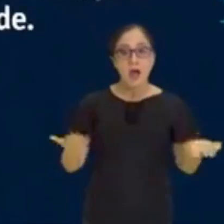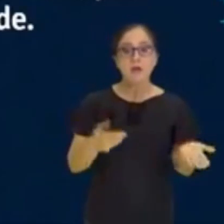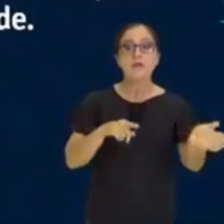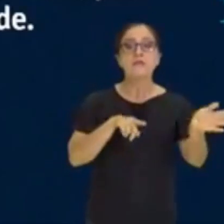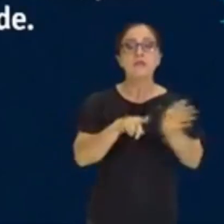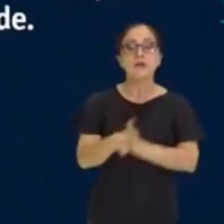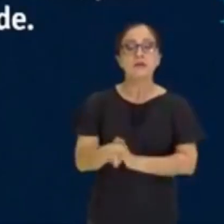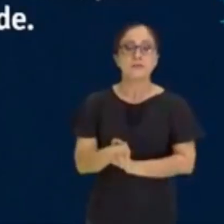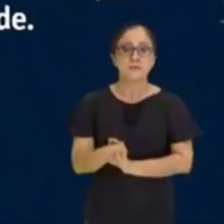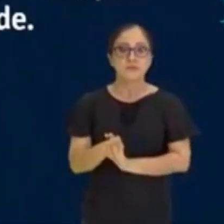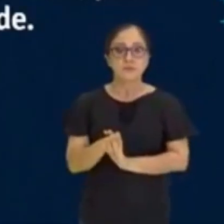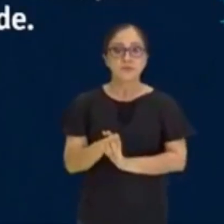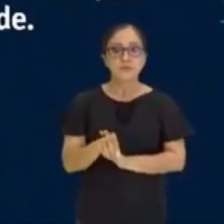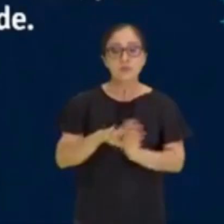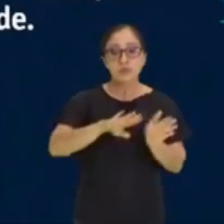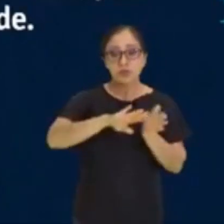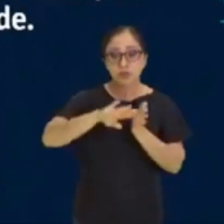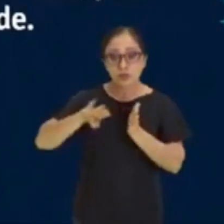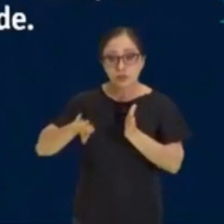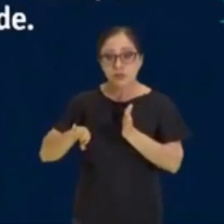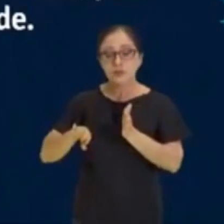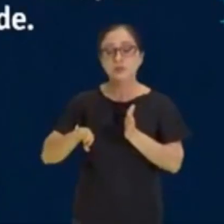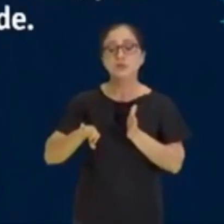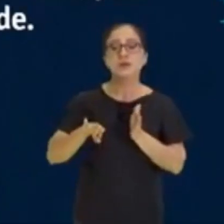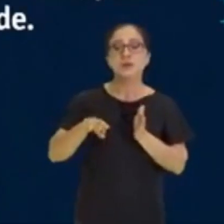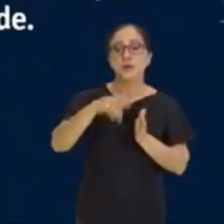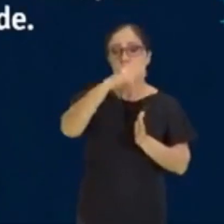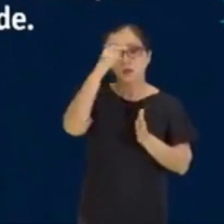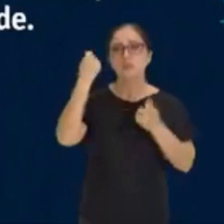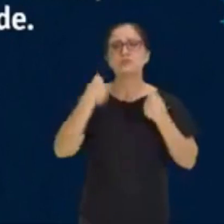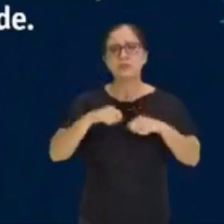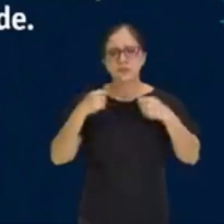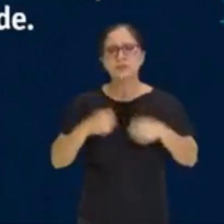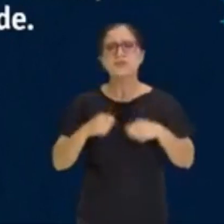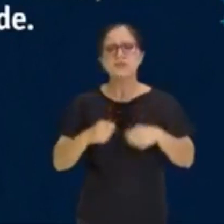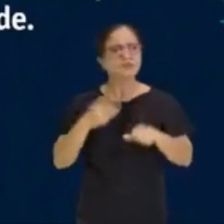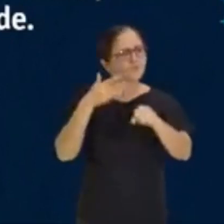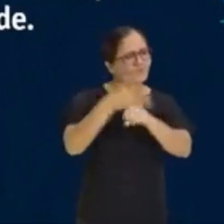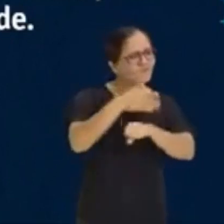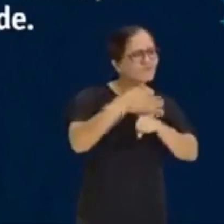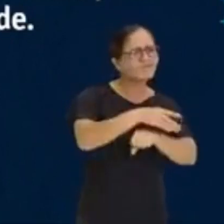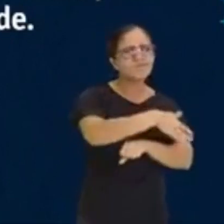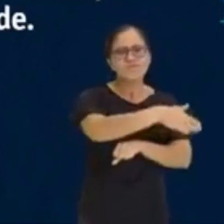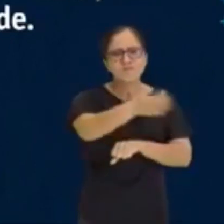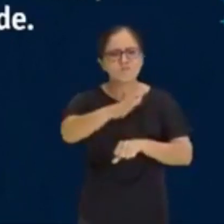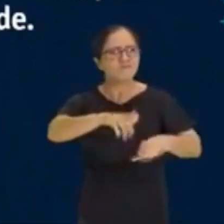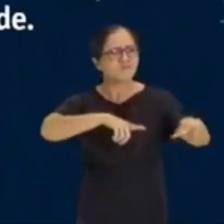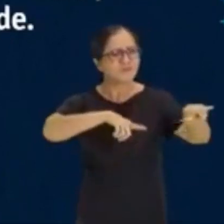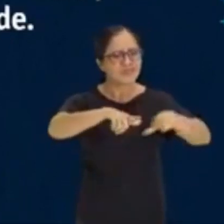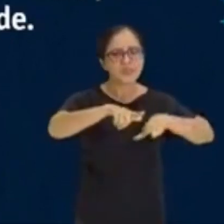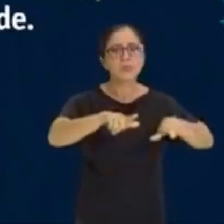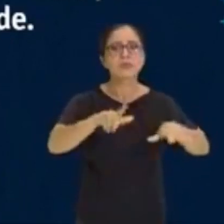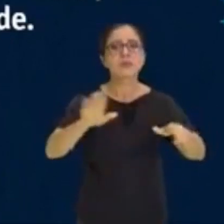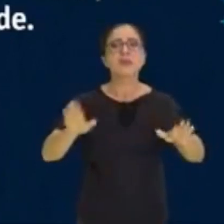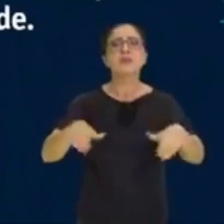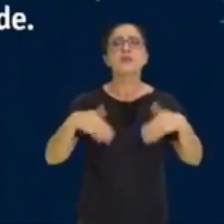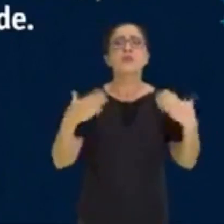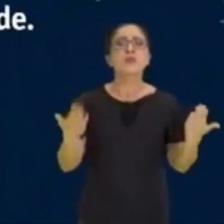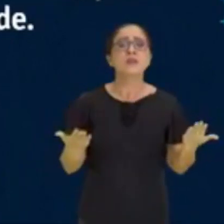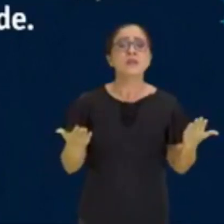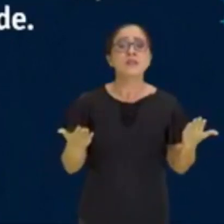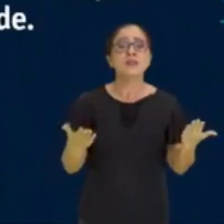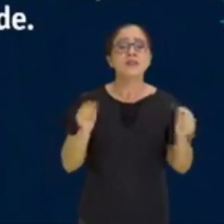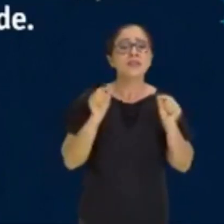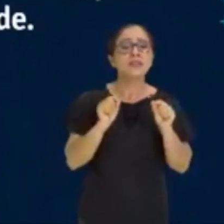Com exceção das pessoas que precisam realmente sair de casa para trabalhar, qual foi o motivo que